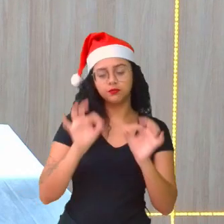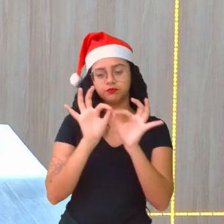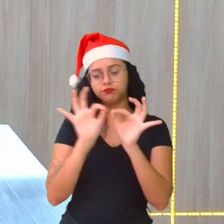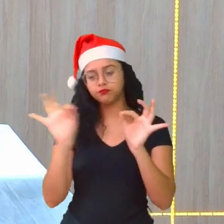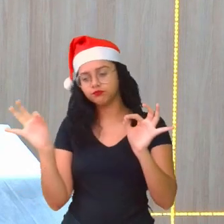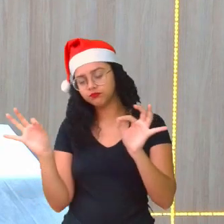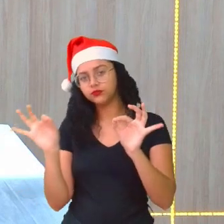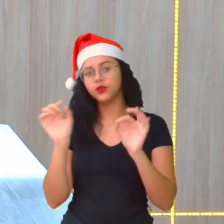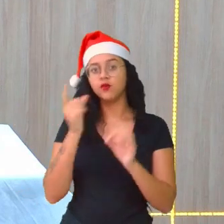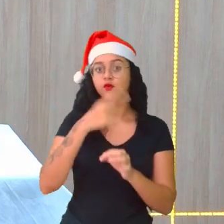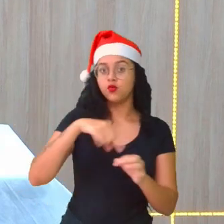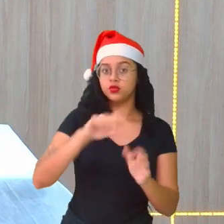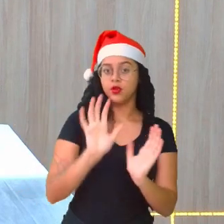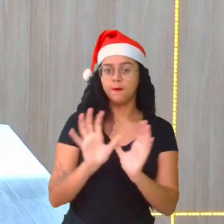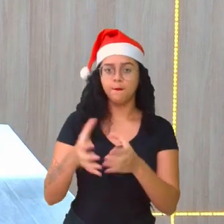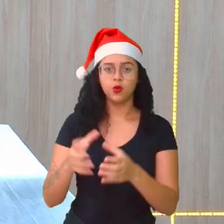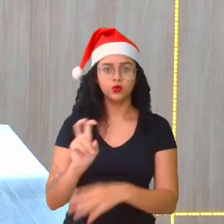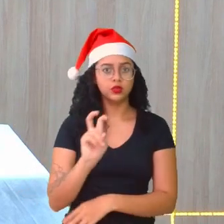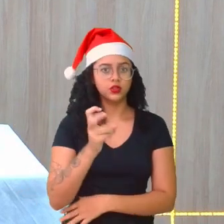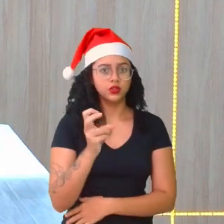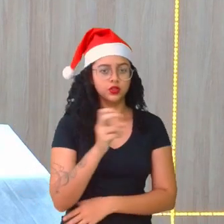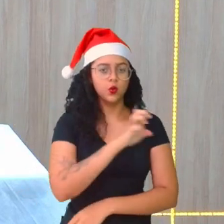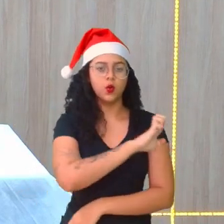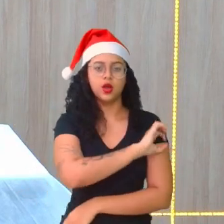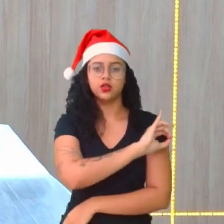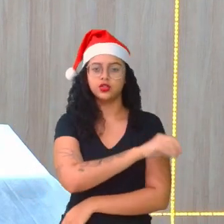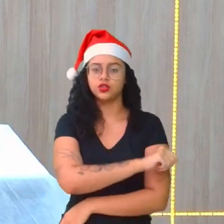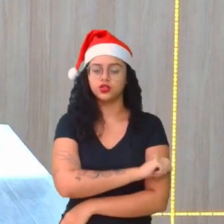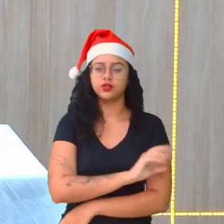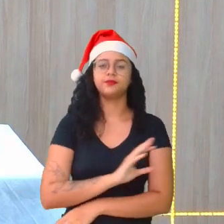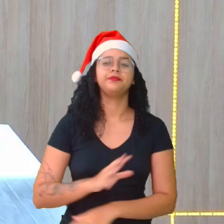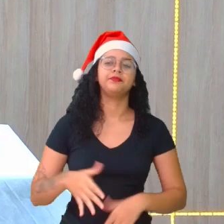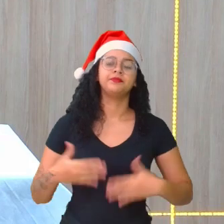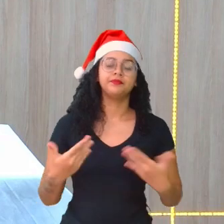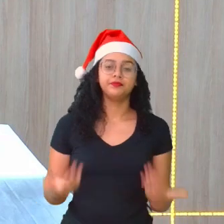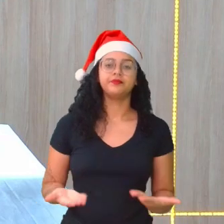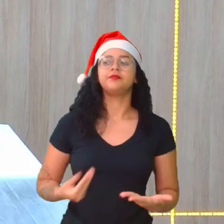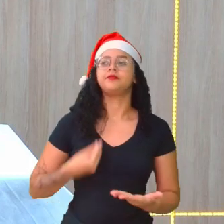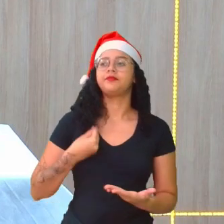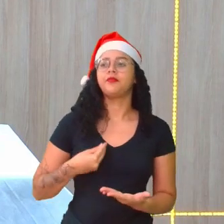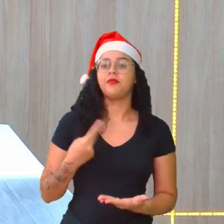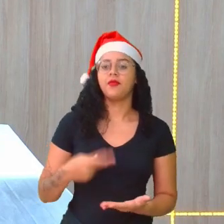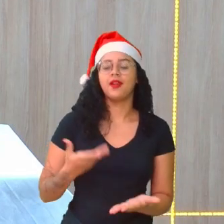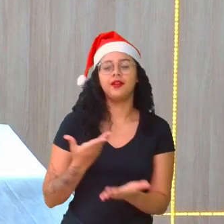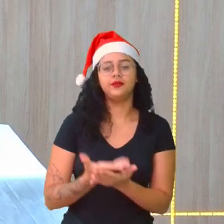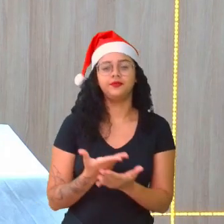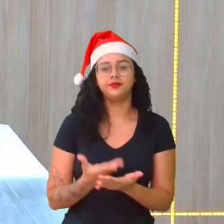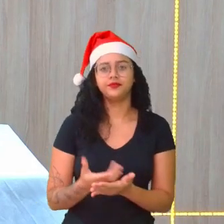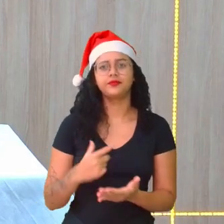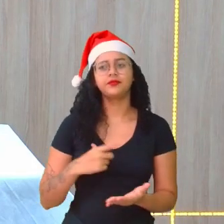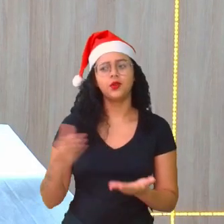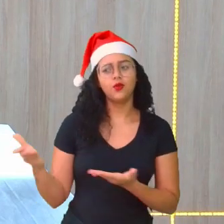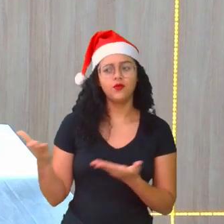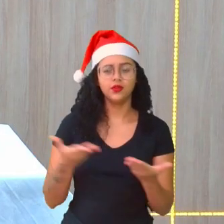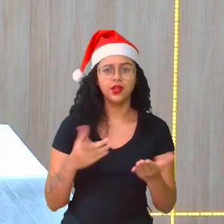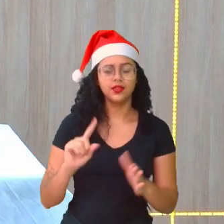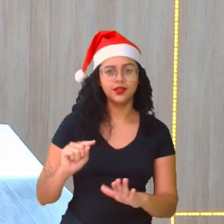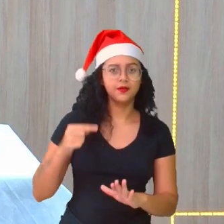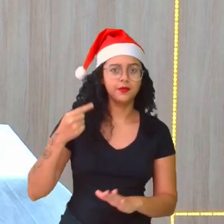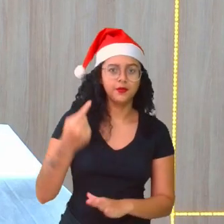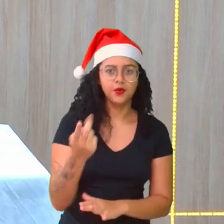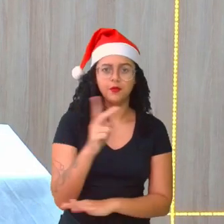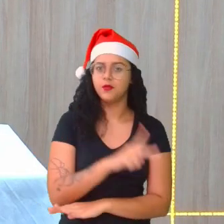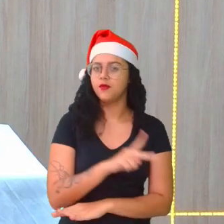vocês que é do módulo 5 do EJA, tá certo? Estará presente aqui nesta aula. Eu vou ter uma convidada já também,